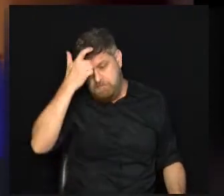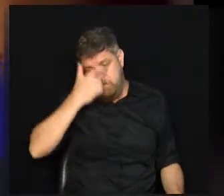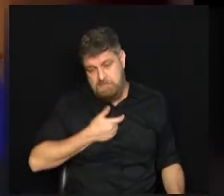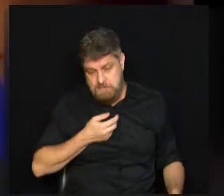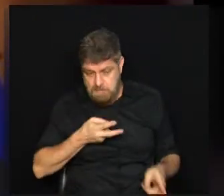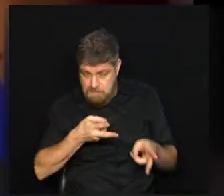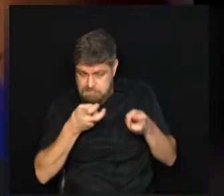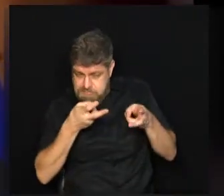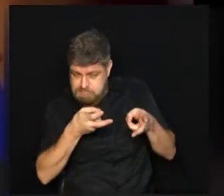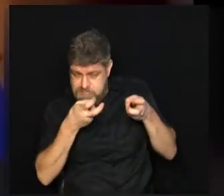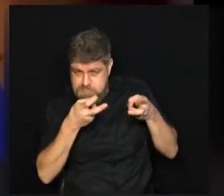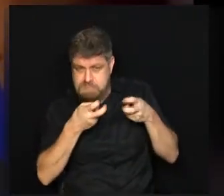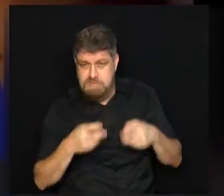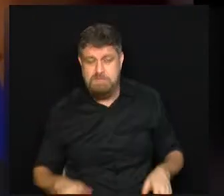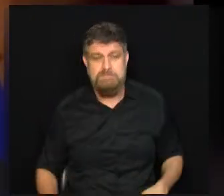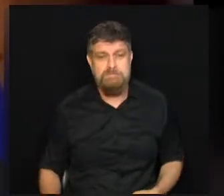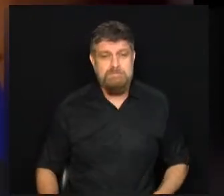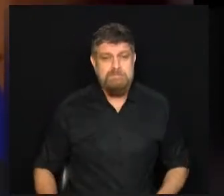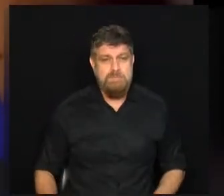vendo. Nessa minha